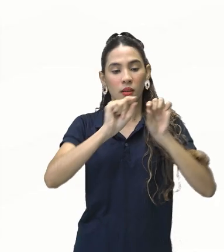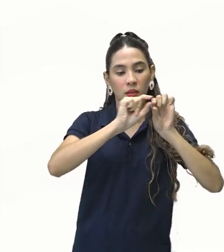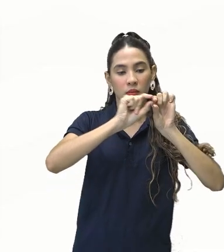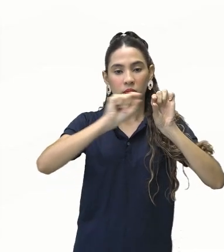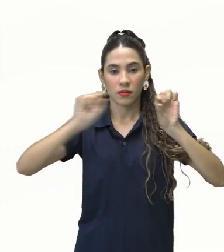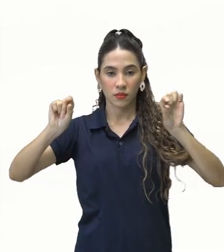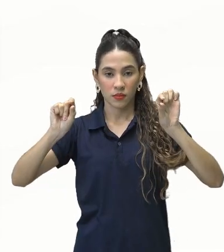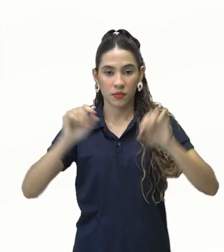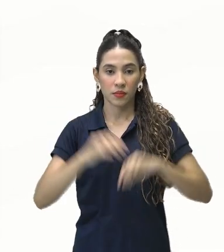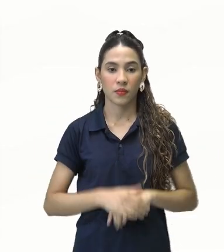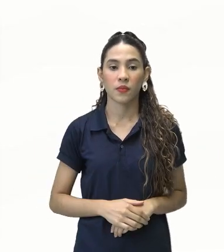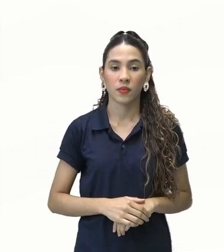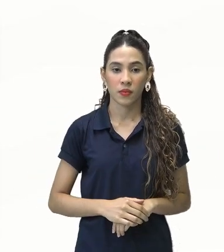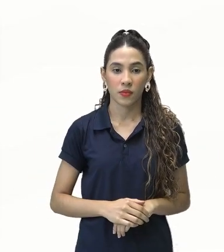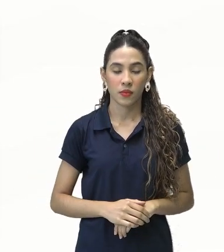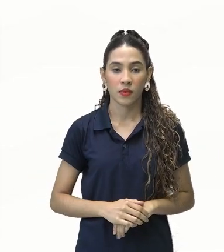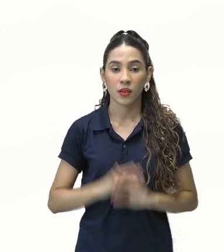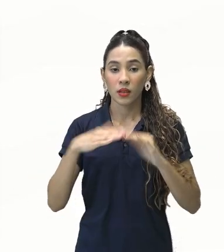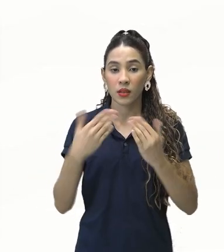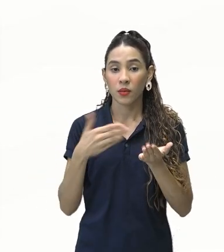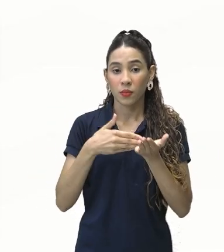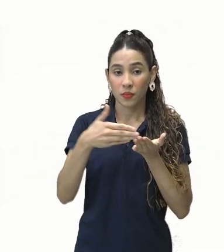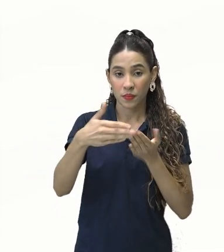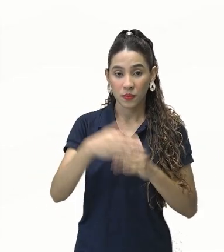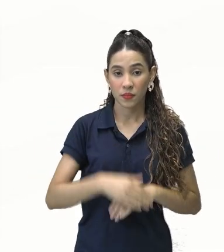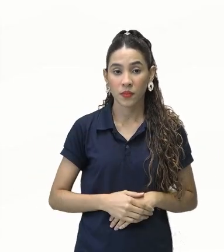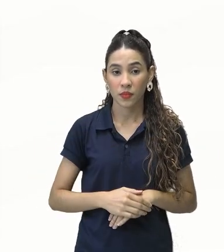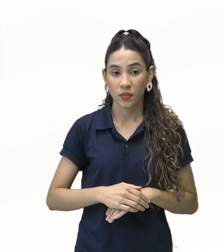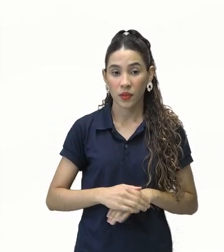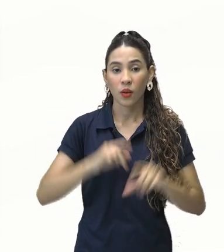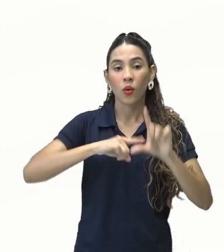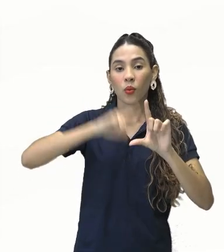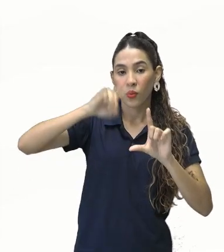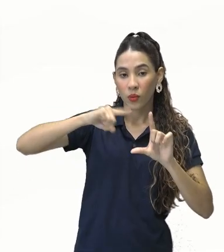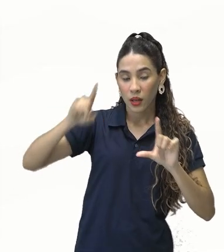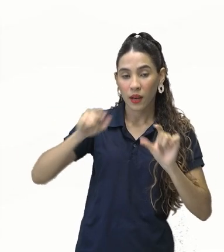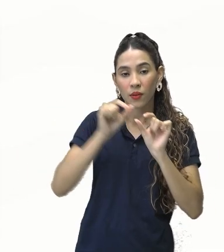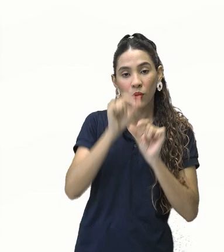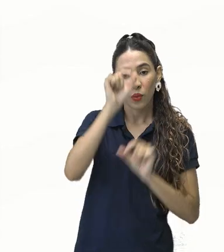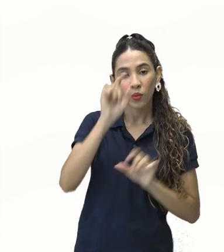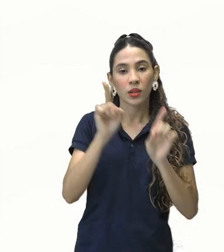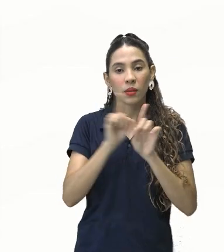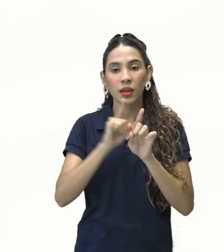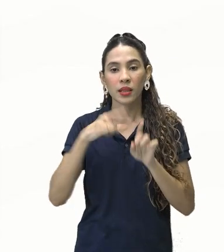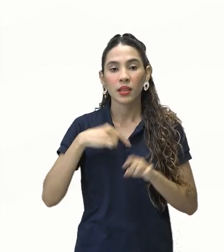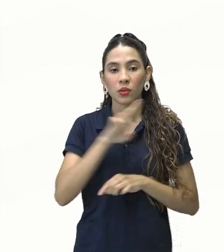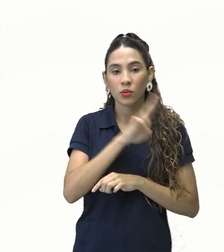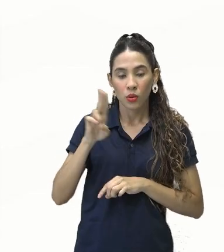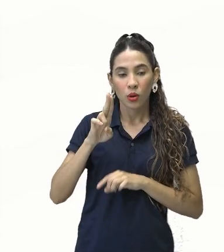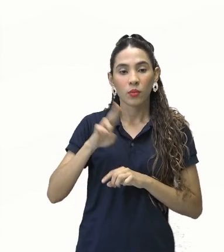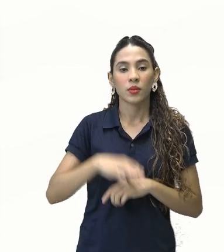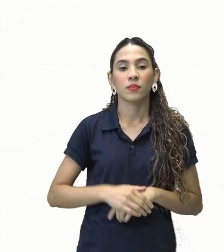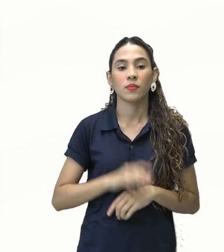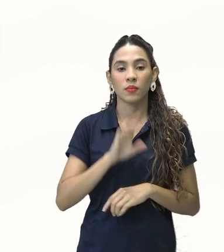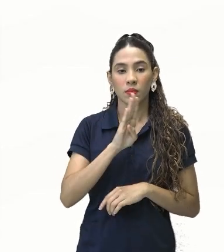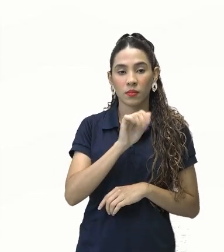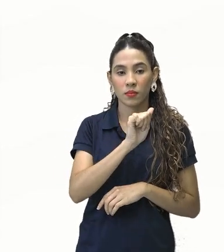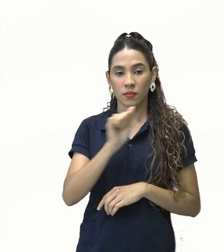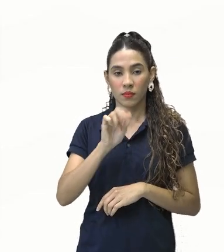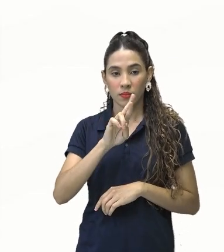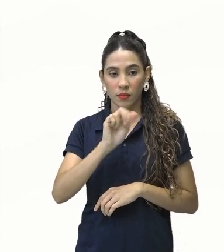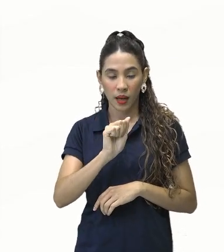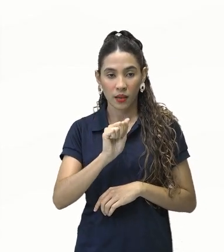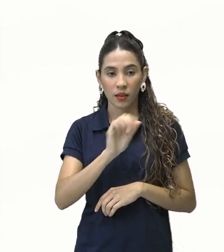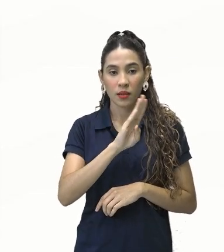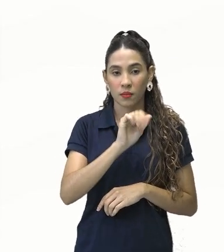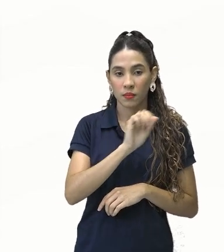horizontal, ok? Então, vamos começar. O gráfico de colunas, também chamado de gráficos de barra,